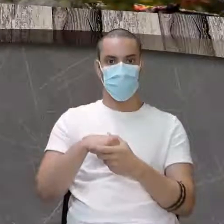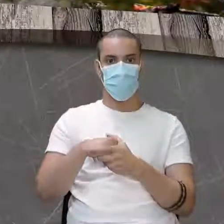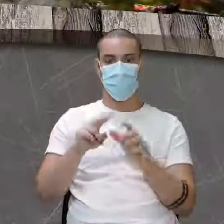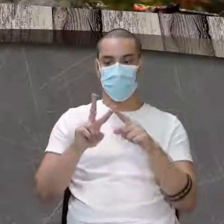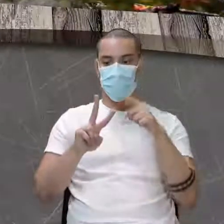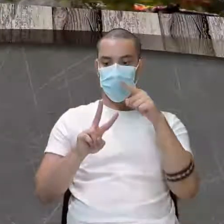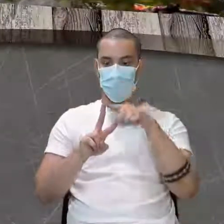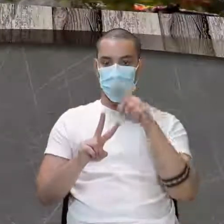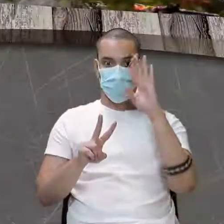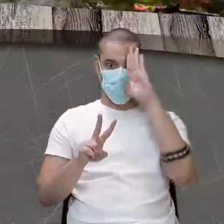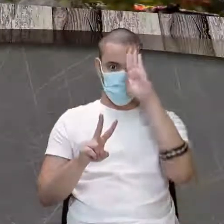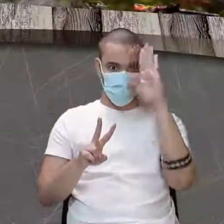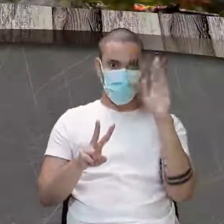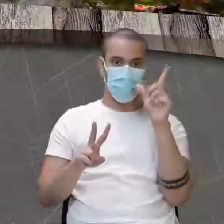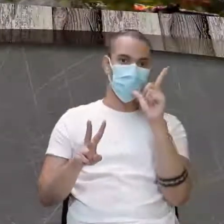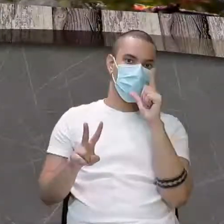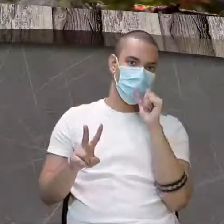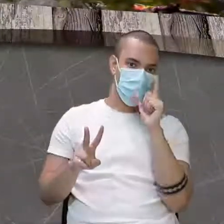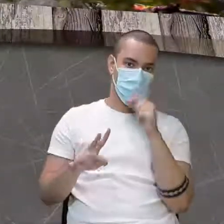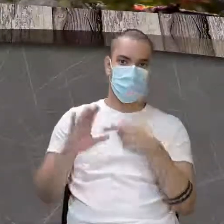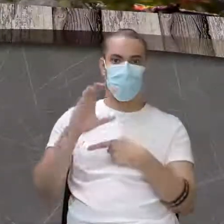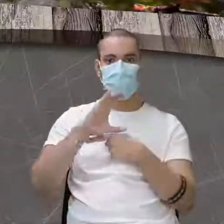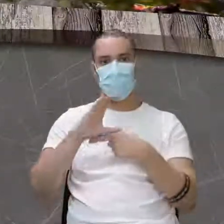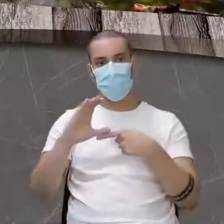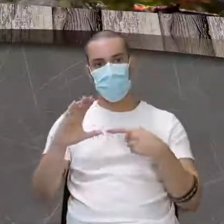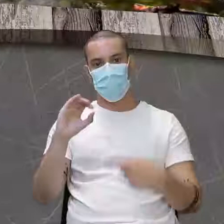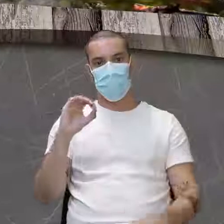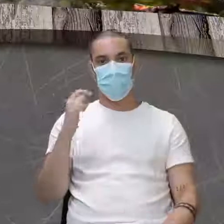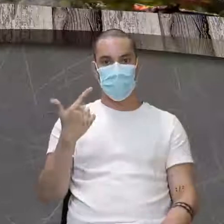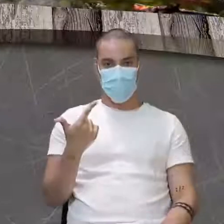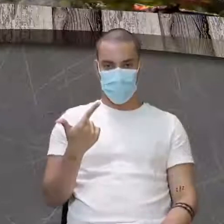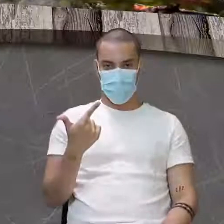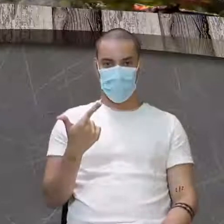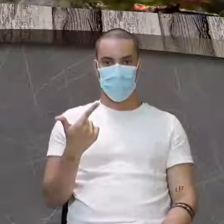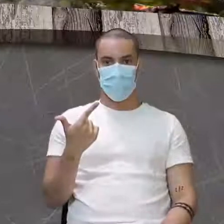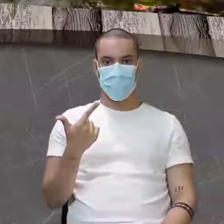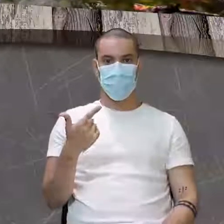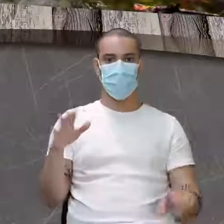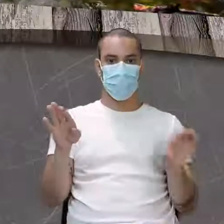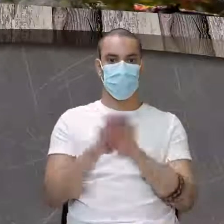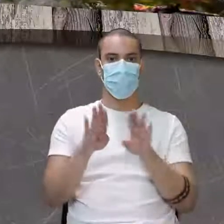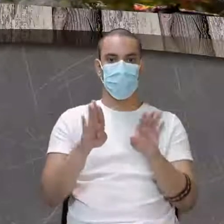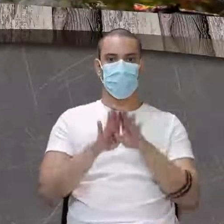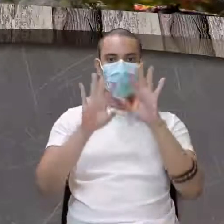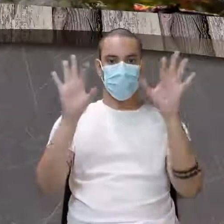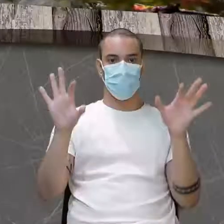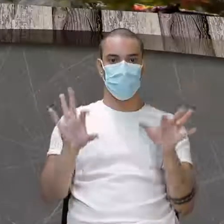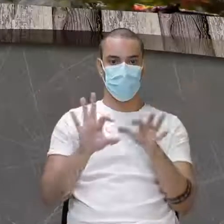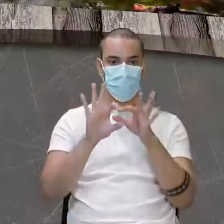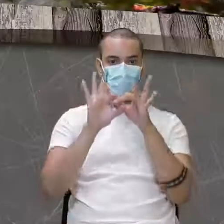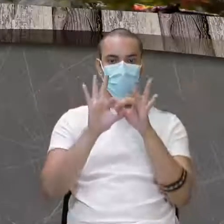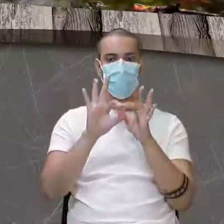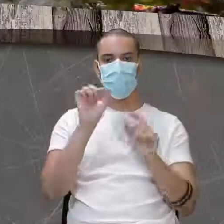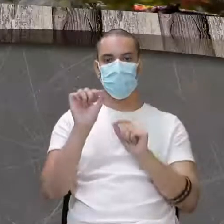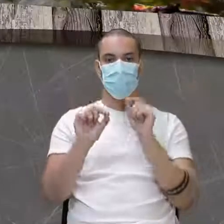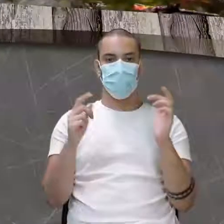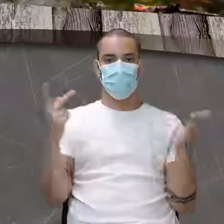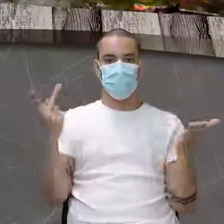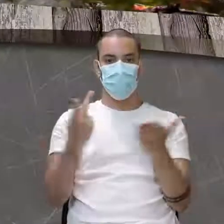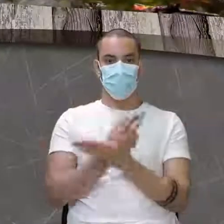dois elementos, tanto da água quanto do carbono, do oxigênio, e associá-los aos